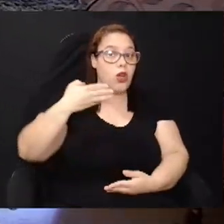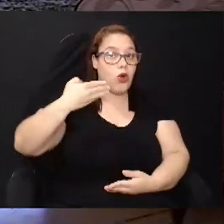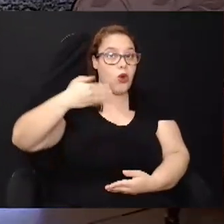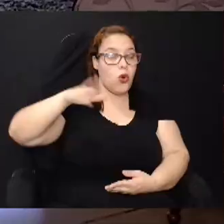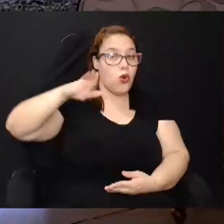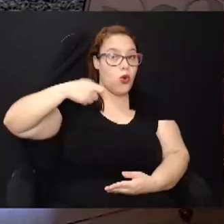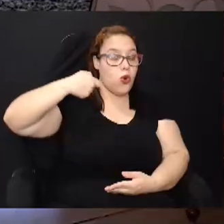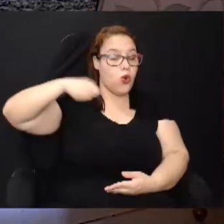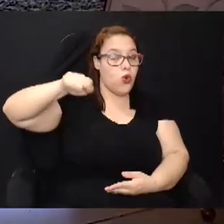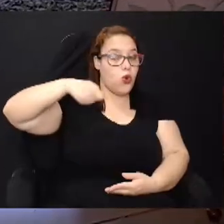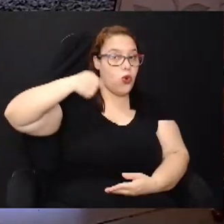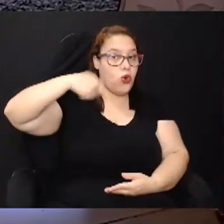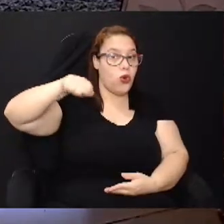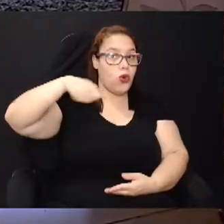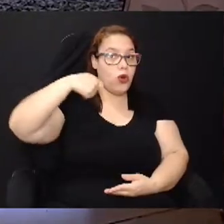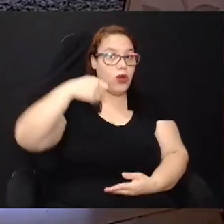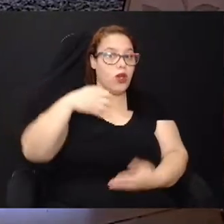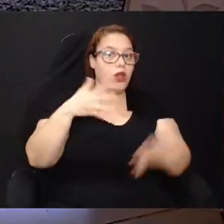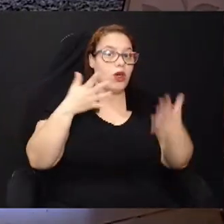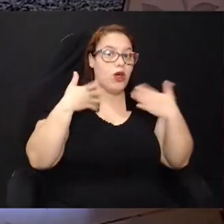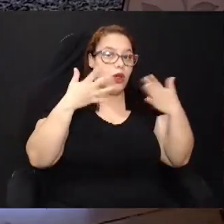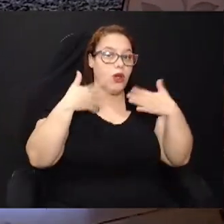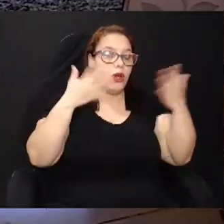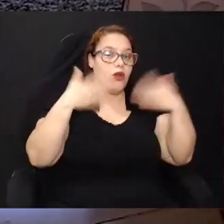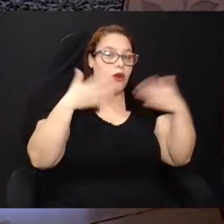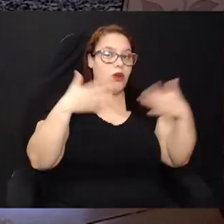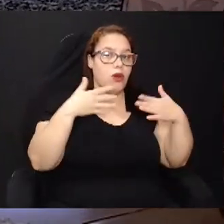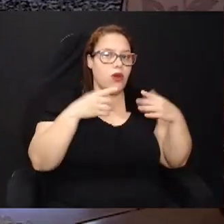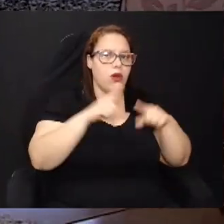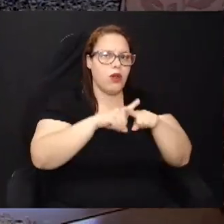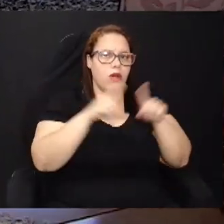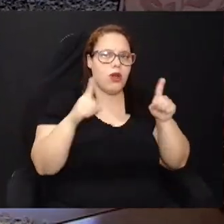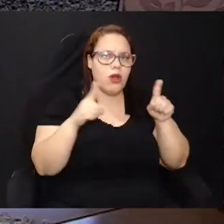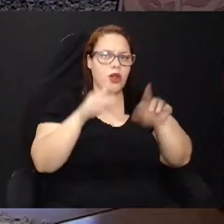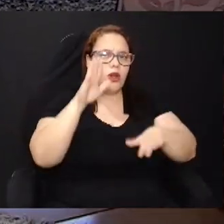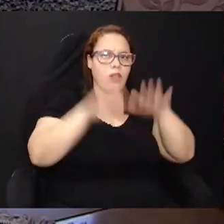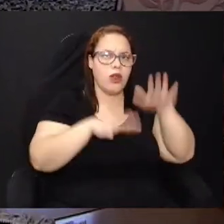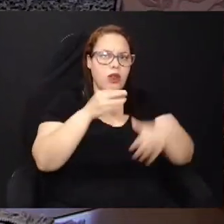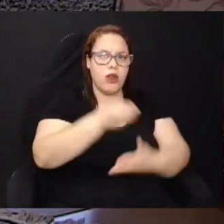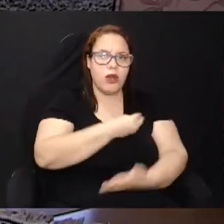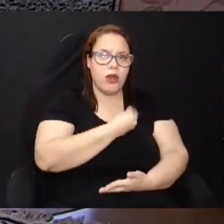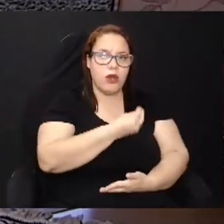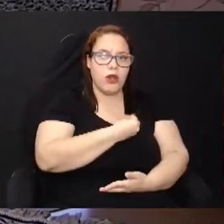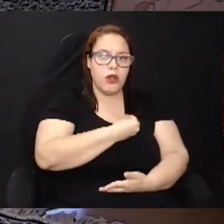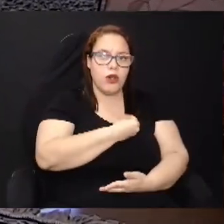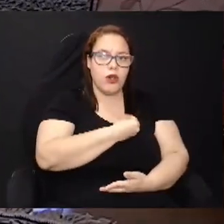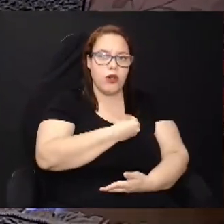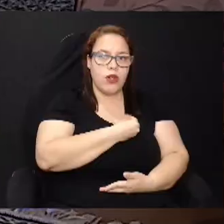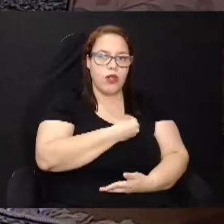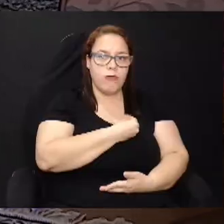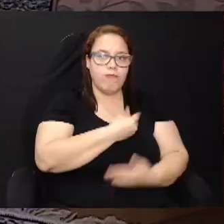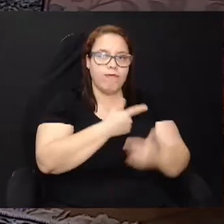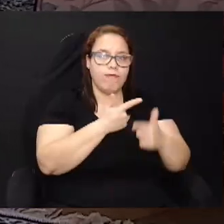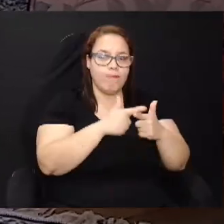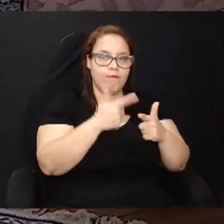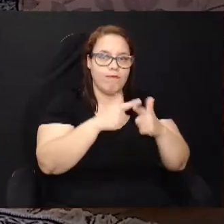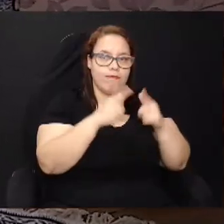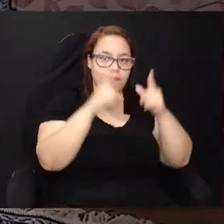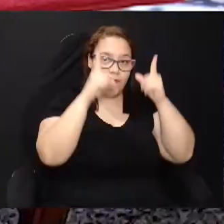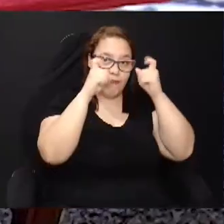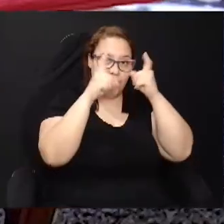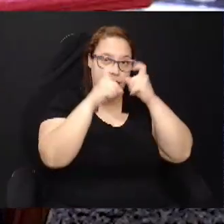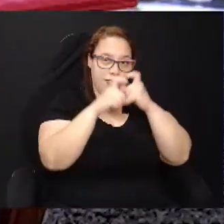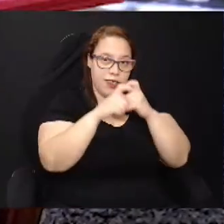uma refrescada boa. Mas, às vezes, a vida traz para a gente algumas consequências complicadas. Imagina que eu começo a dar